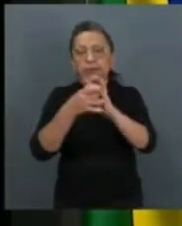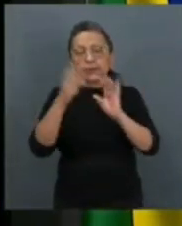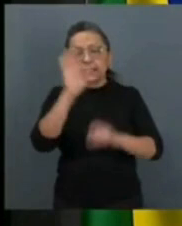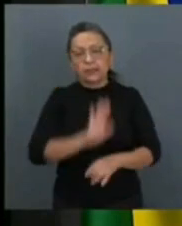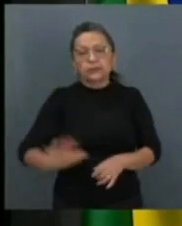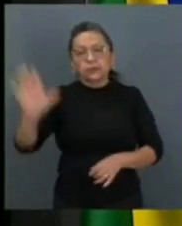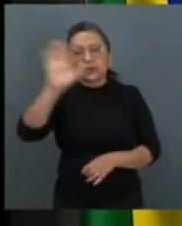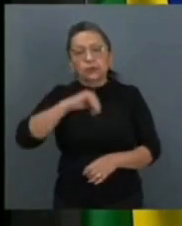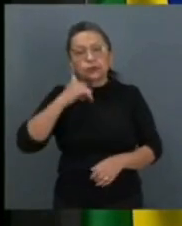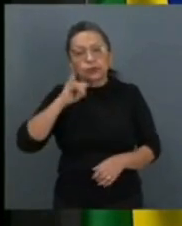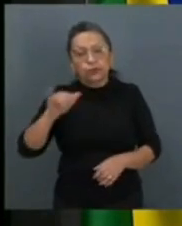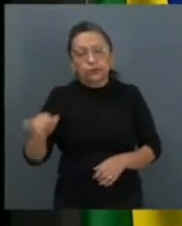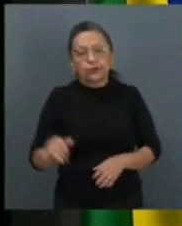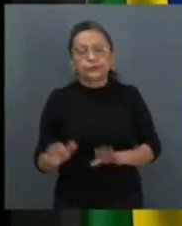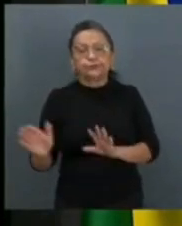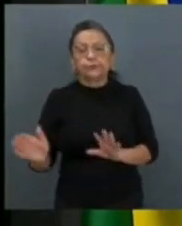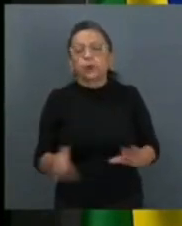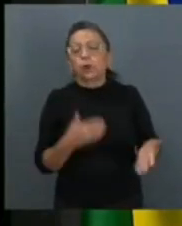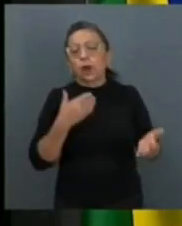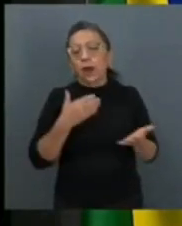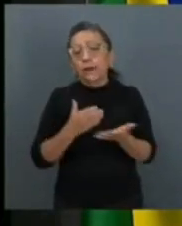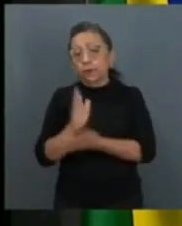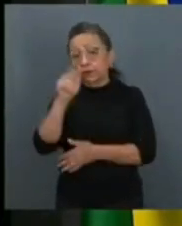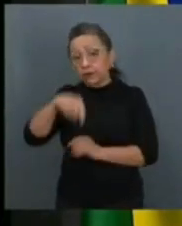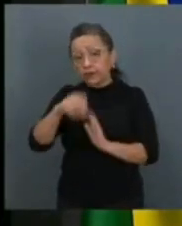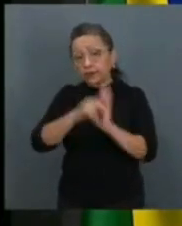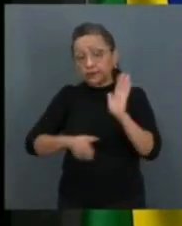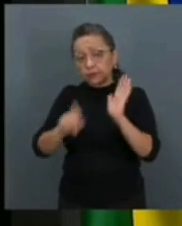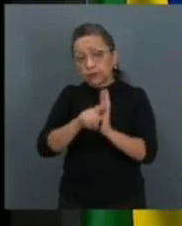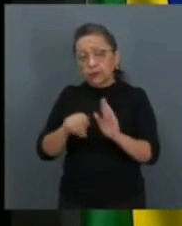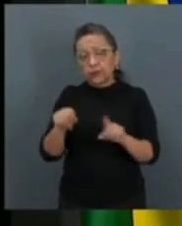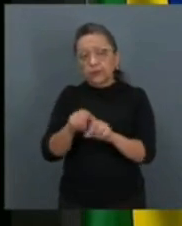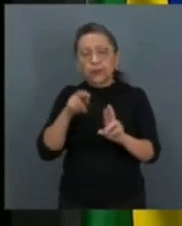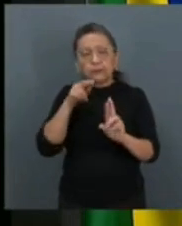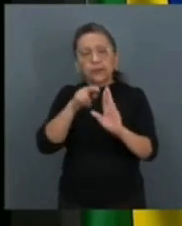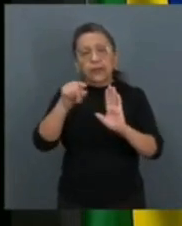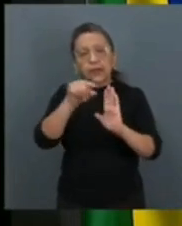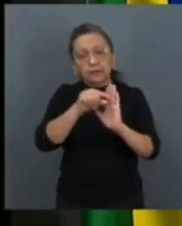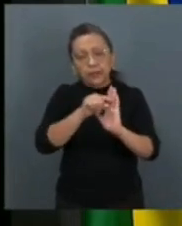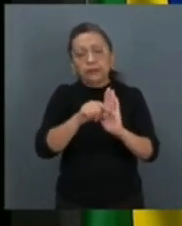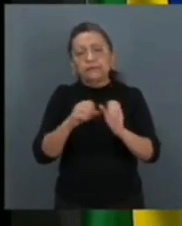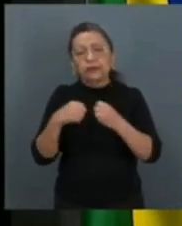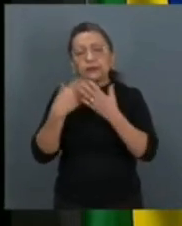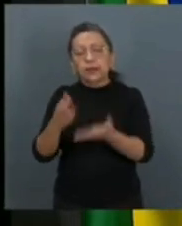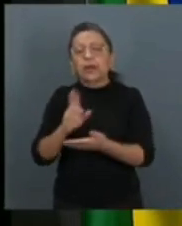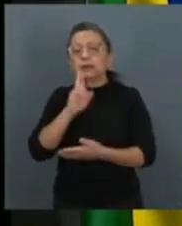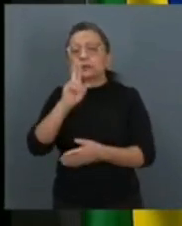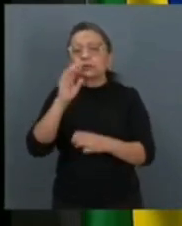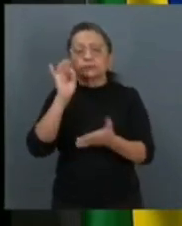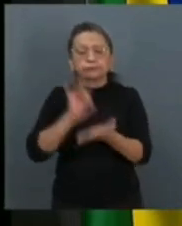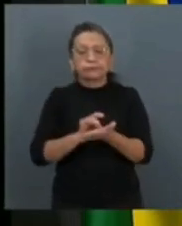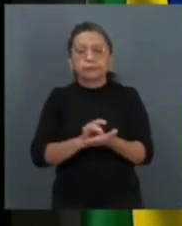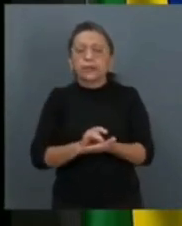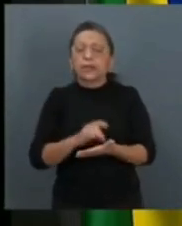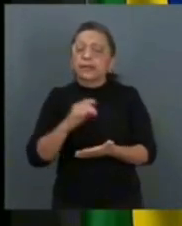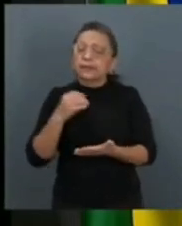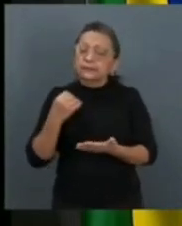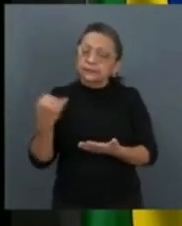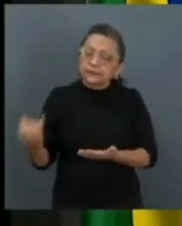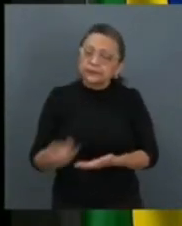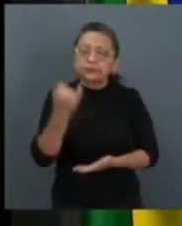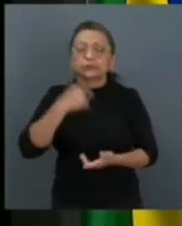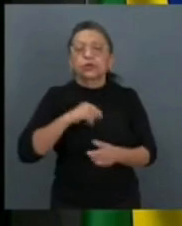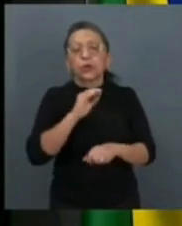nacional. A aprovação do PATEM e da referida emenda oferecerá resposta real às dimensões fundamentais